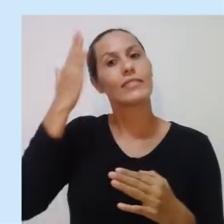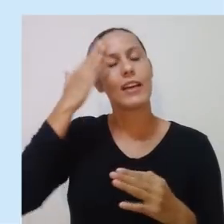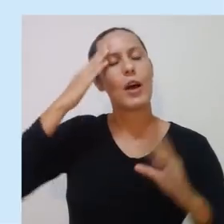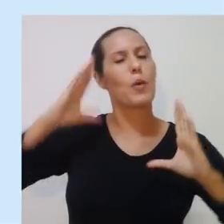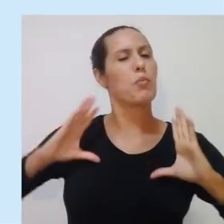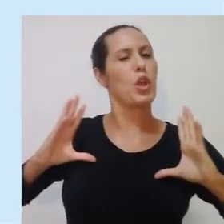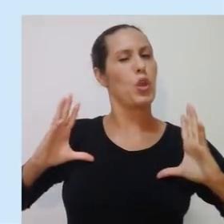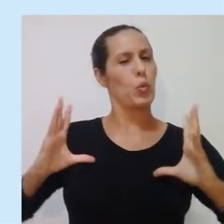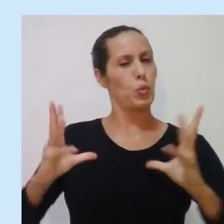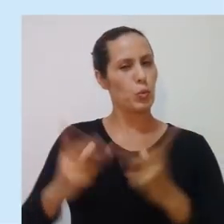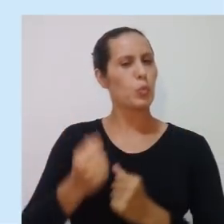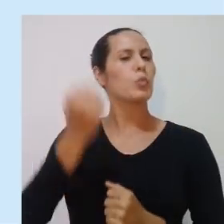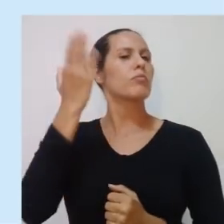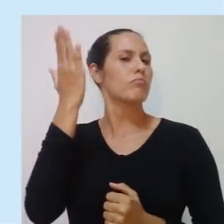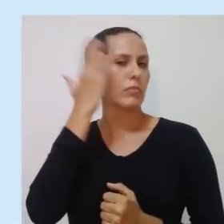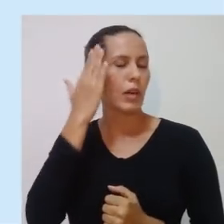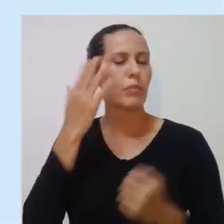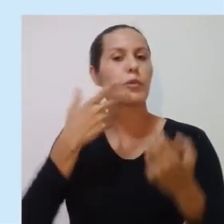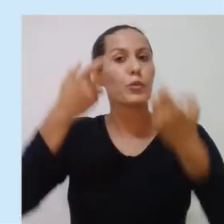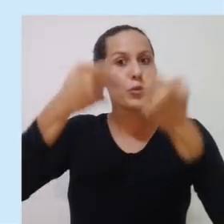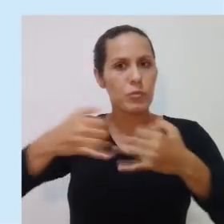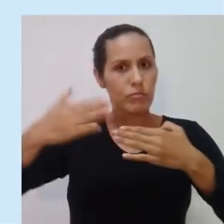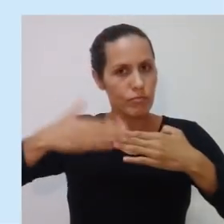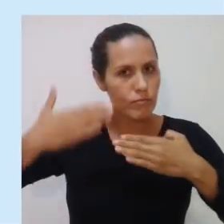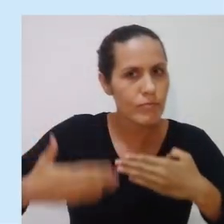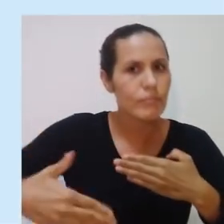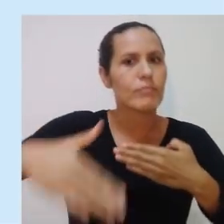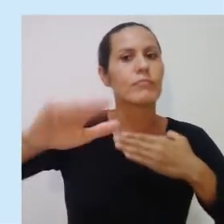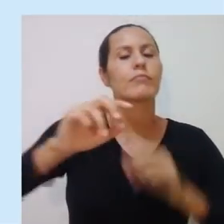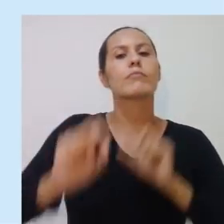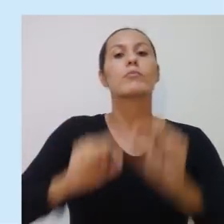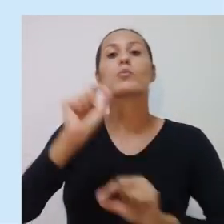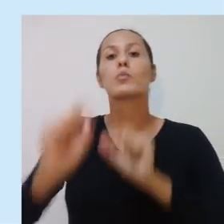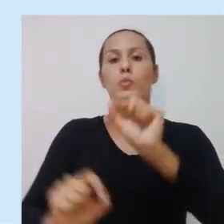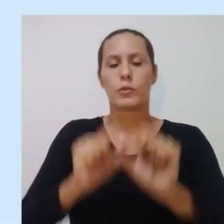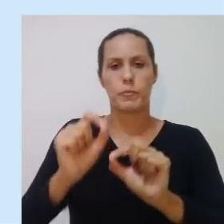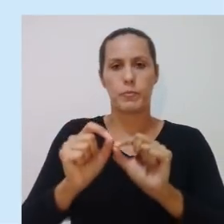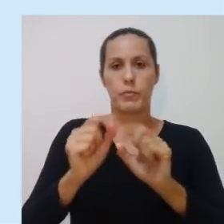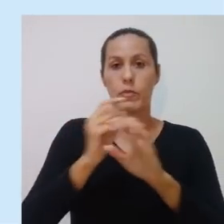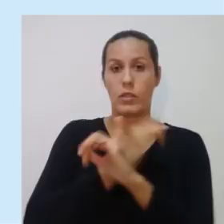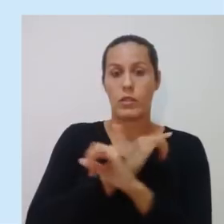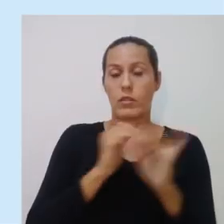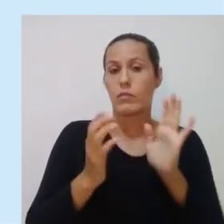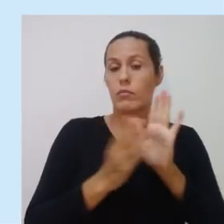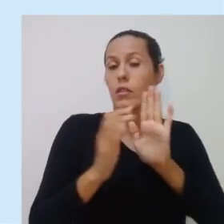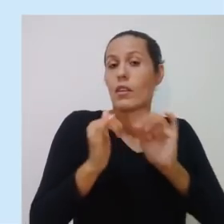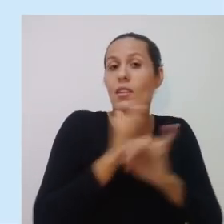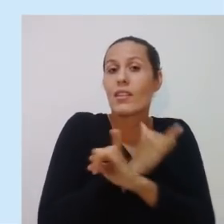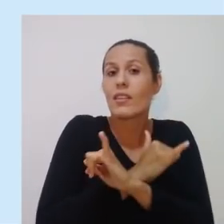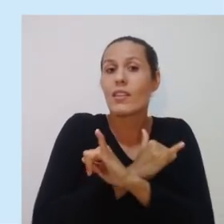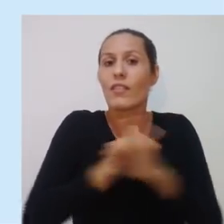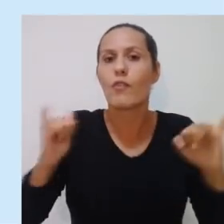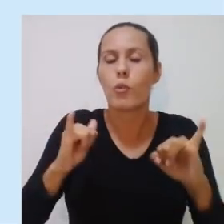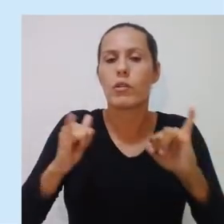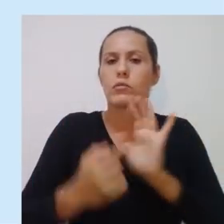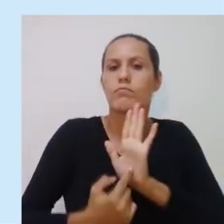de que todo mundo vai saber do que é que eu vou falar daqui por diante. É o seguinte,